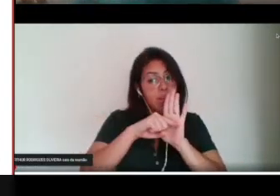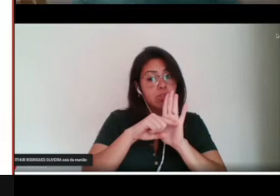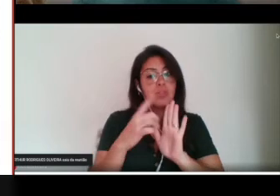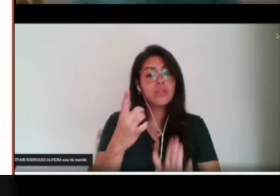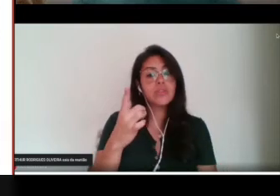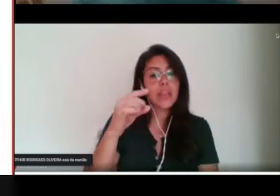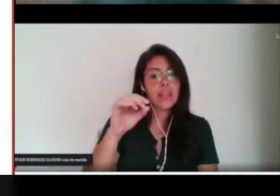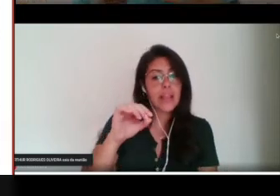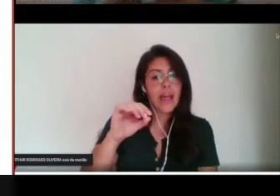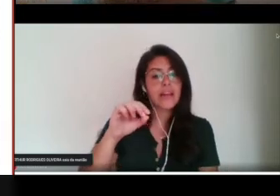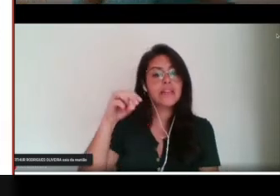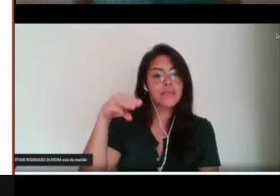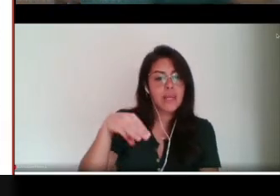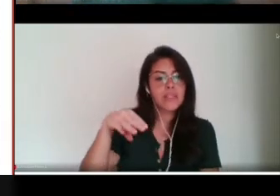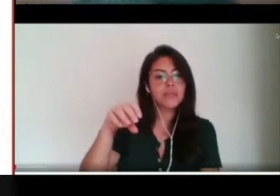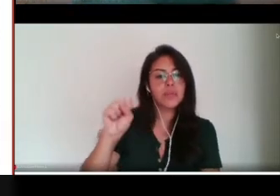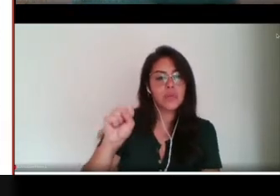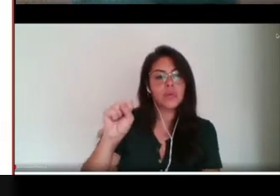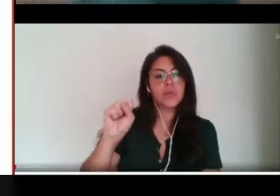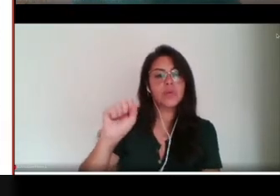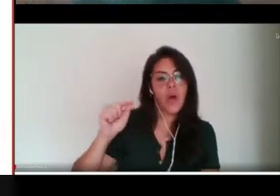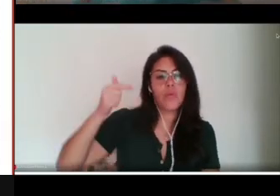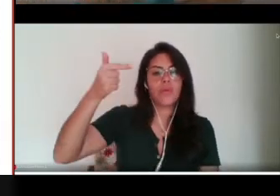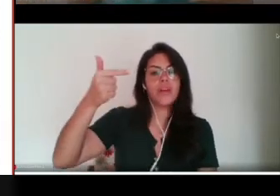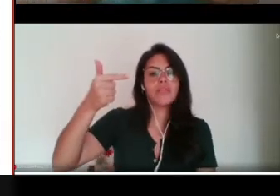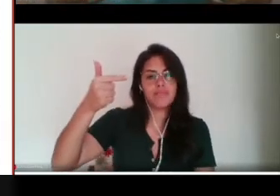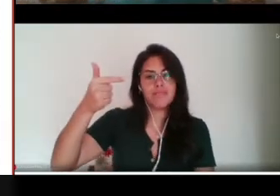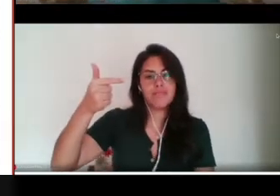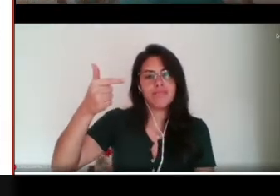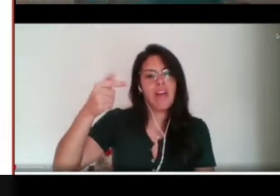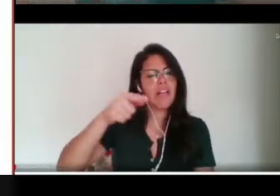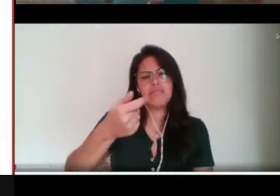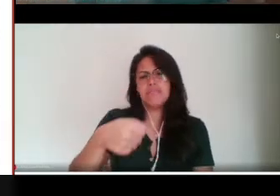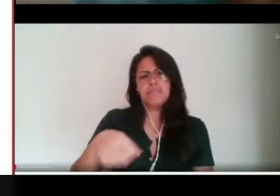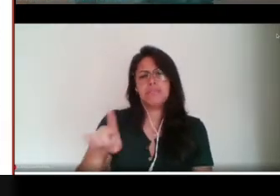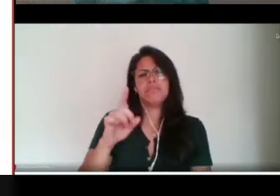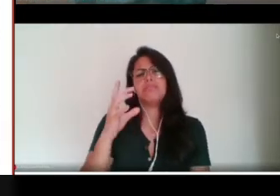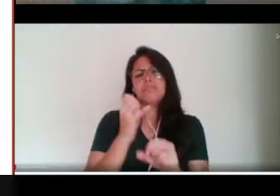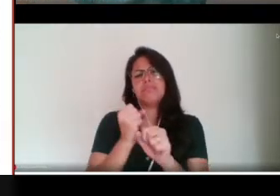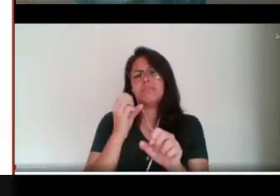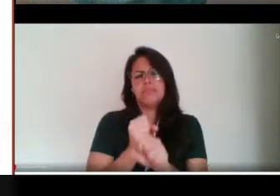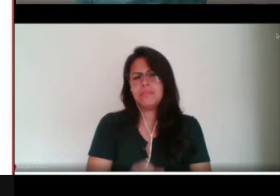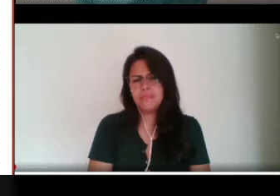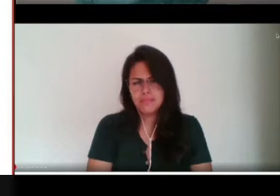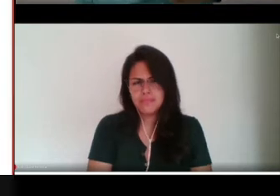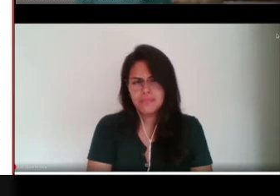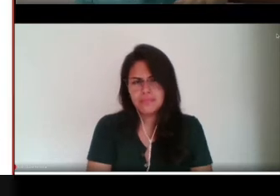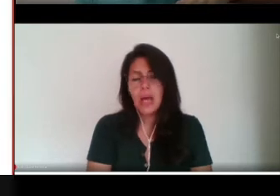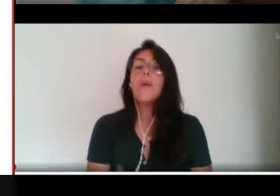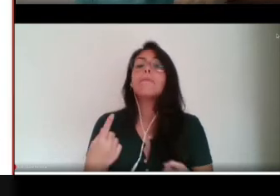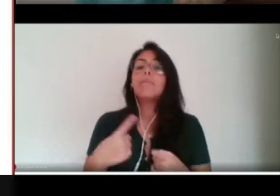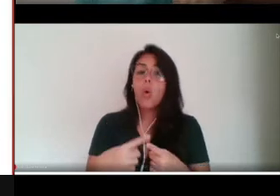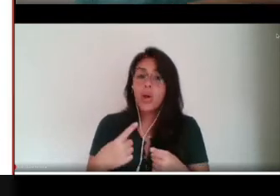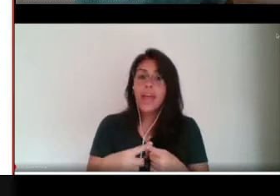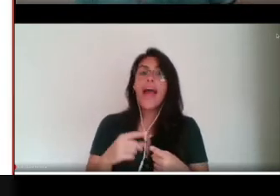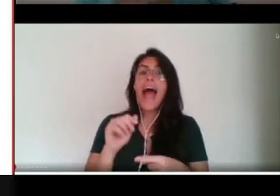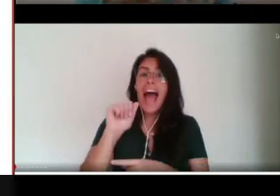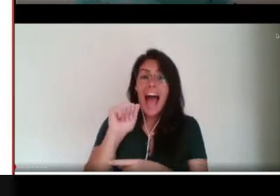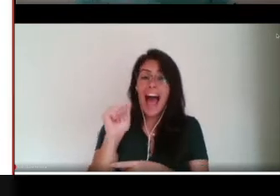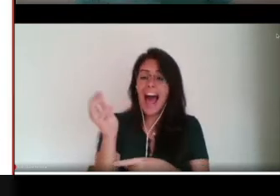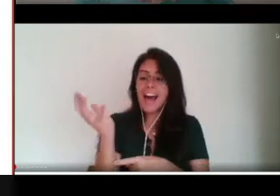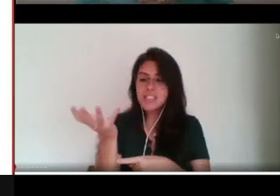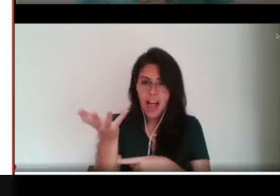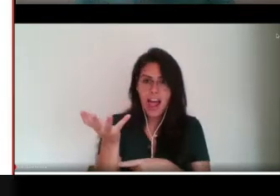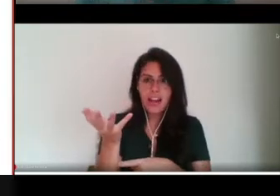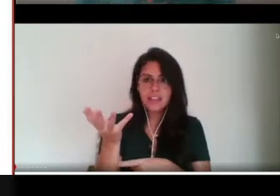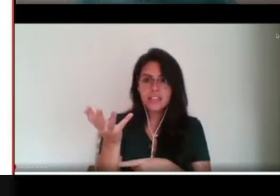gente não faz conta. Ao longo de todo o movimento, a aceleração ela está apontando para baixo e possui um